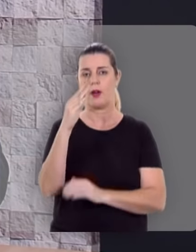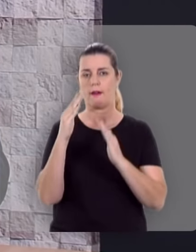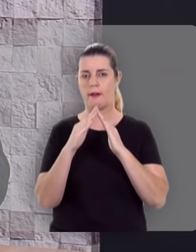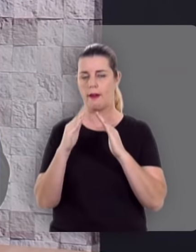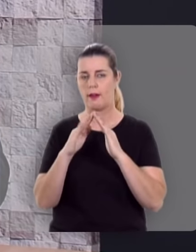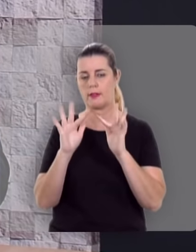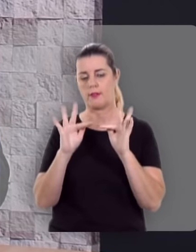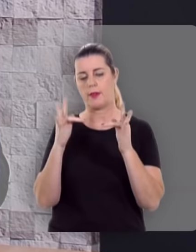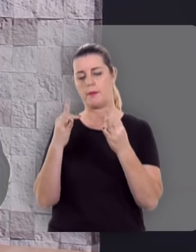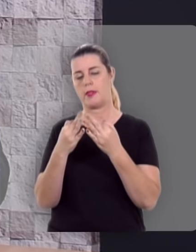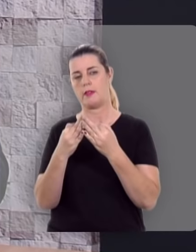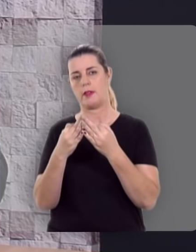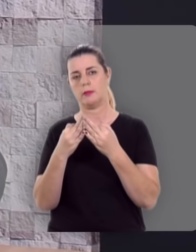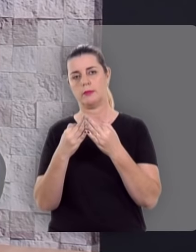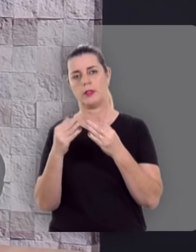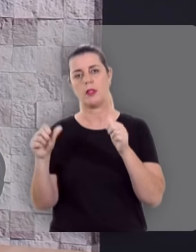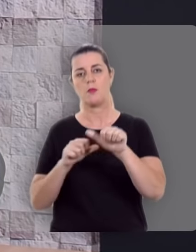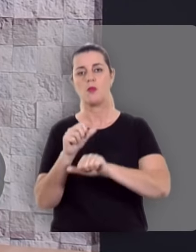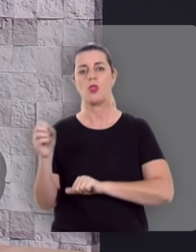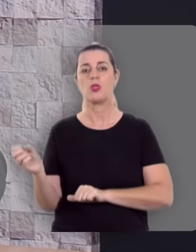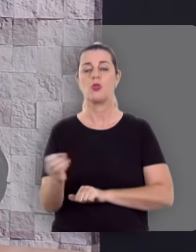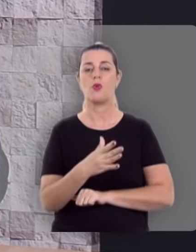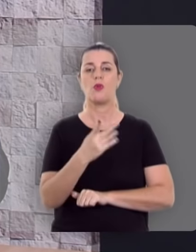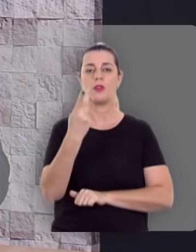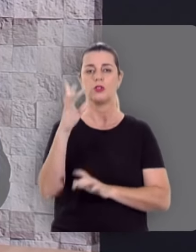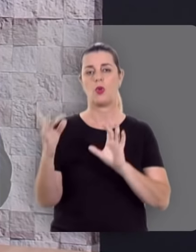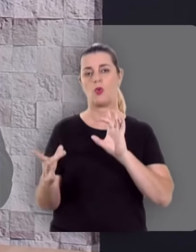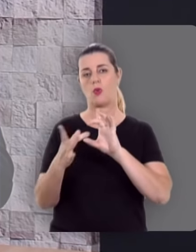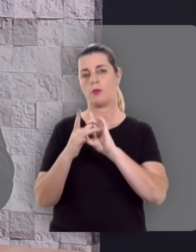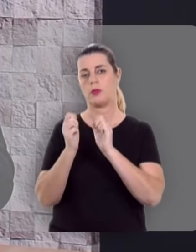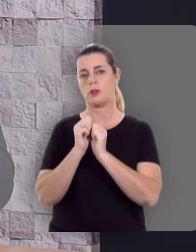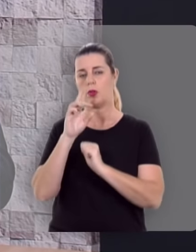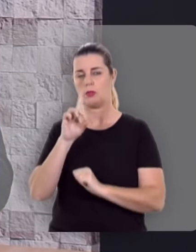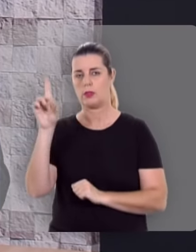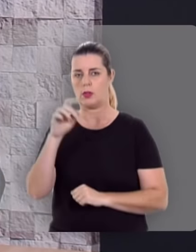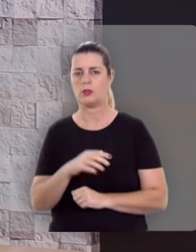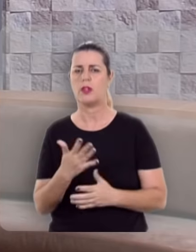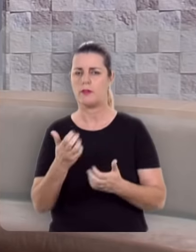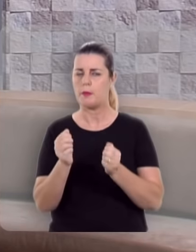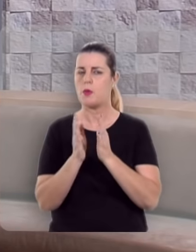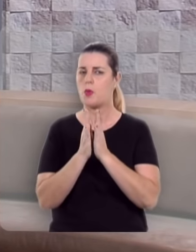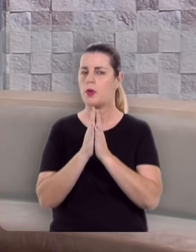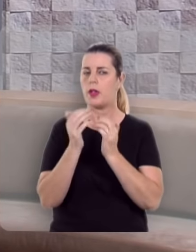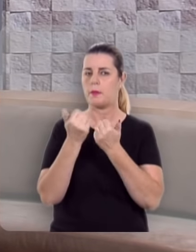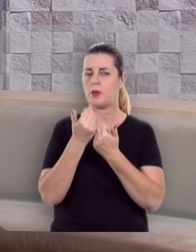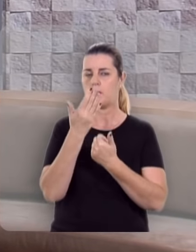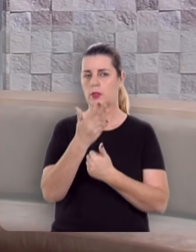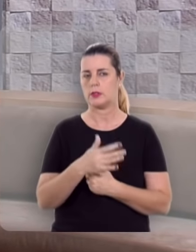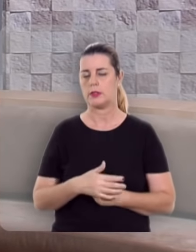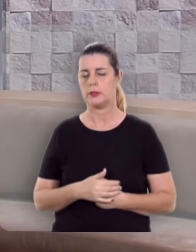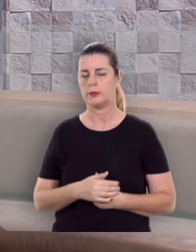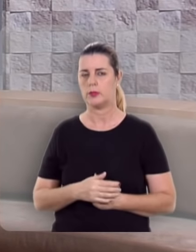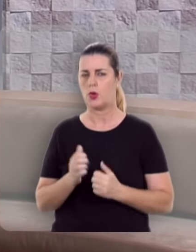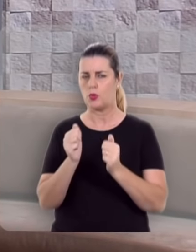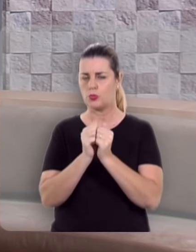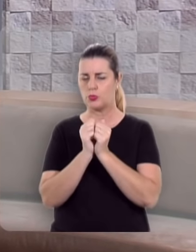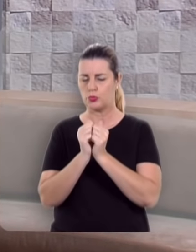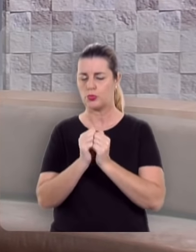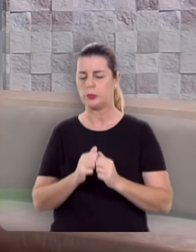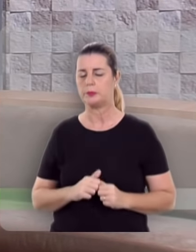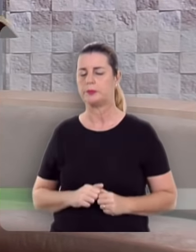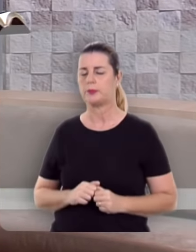lar, restaurar sua família, restaurar sua comunhão com Deus. Eu vou orar por você. Ore